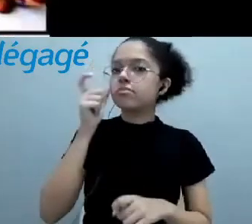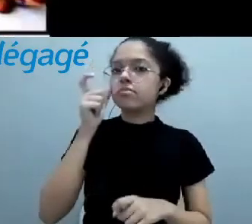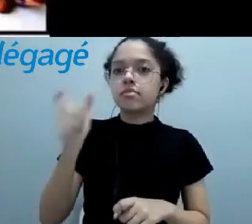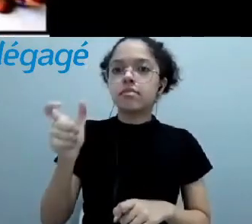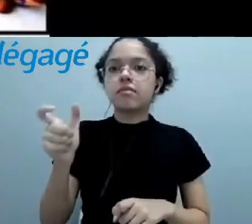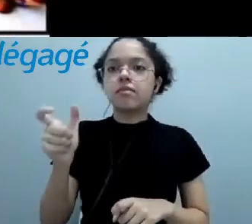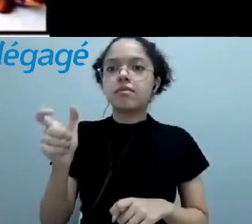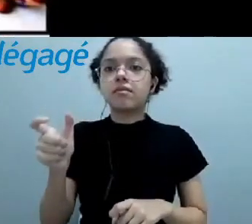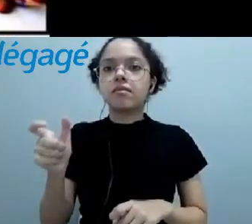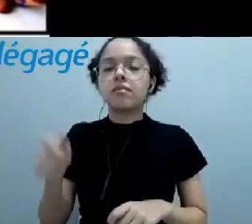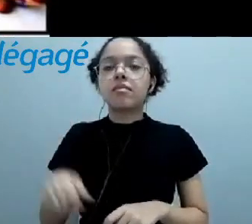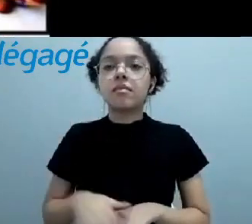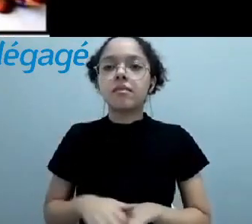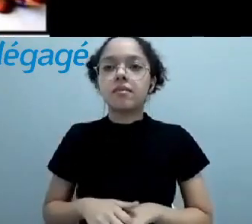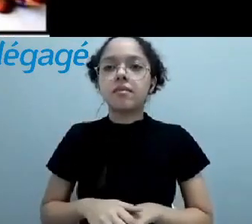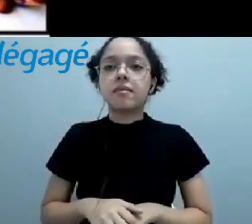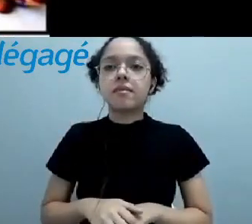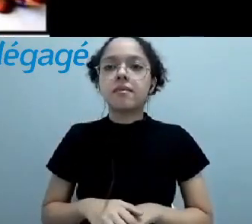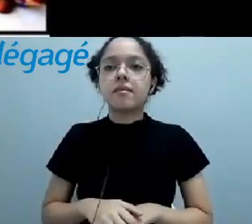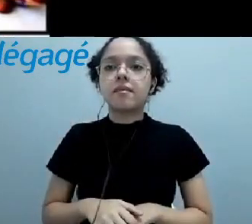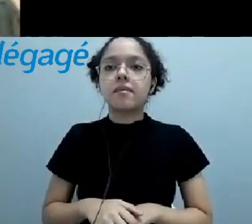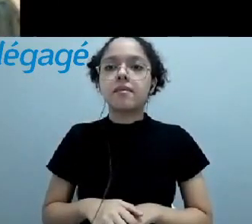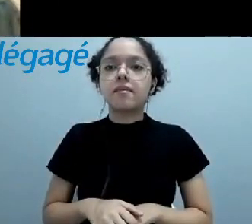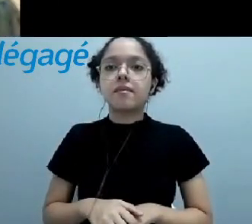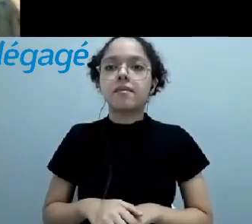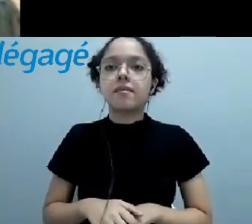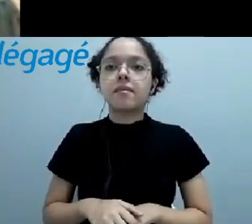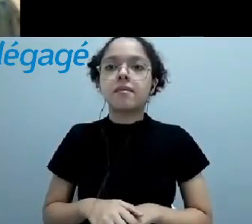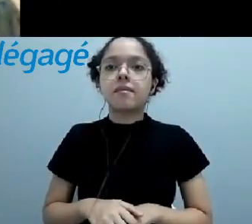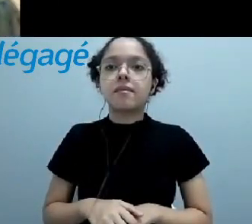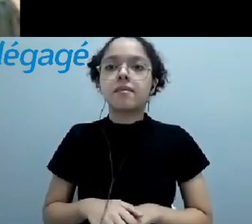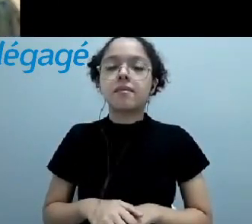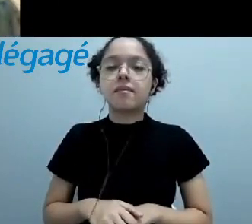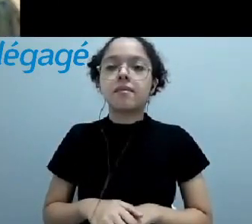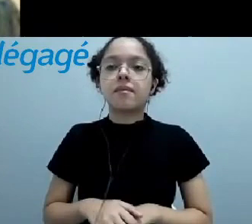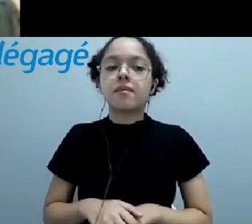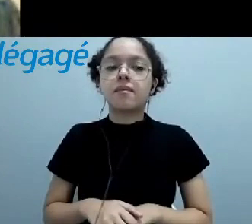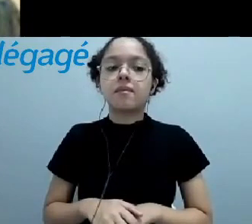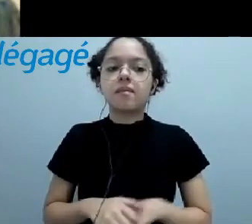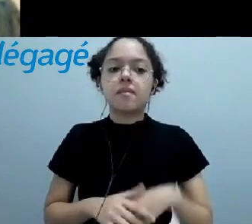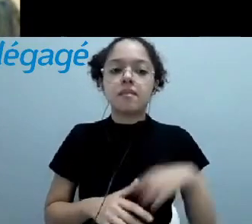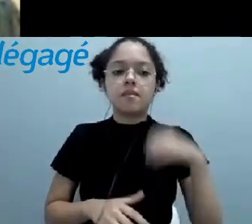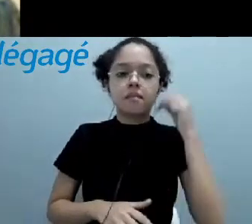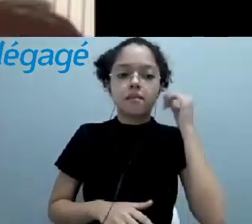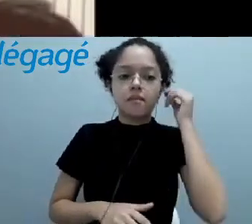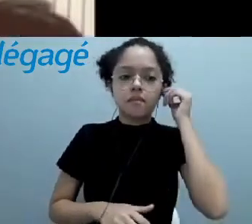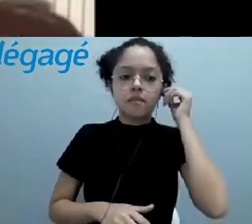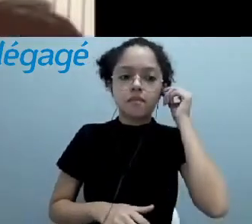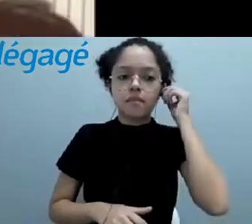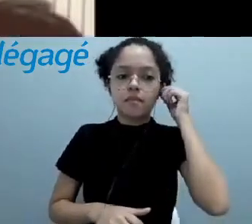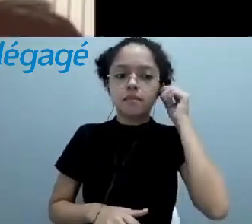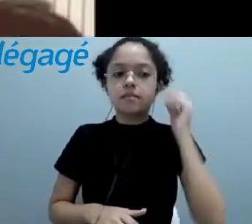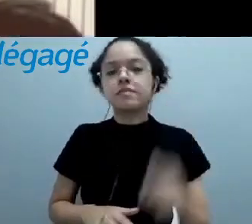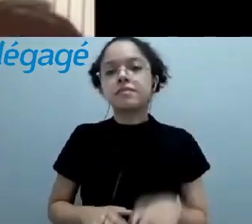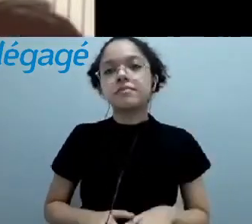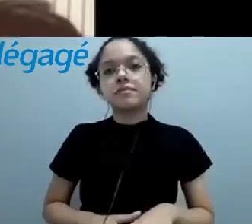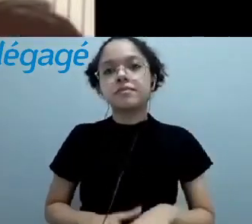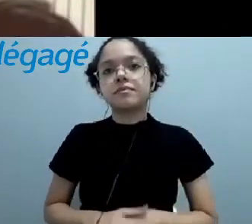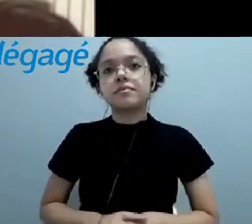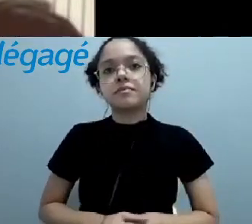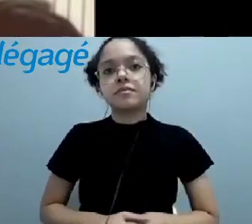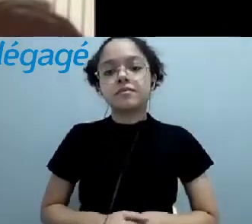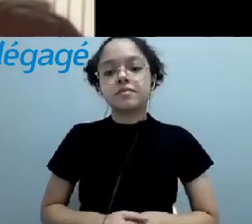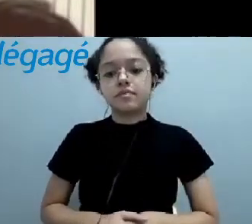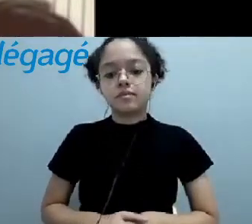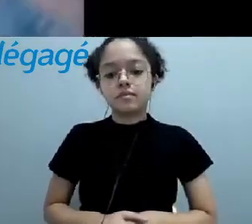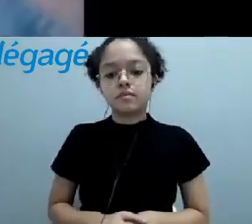Chaplin, foi fazendo tocando uma música, e o aluno querendo me tocar,